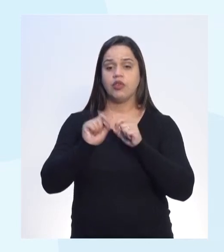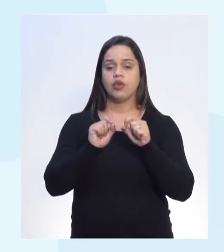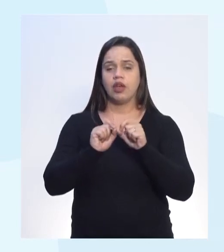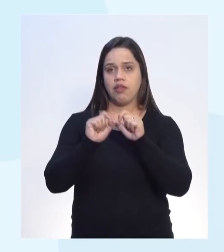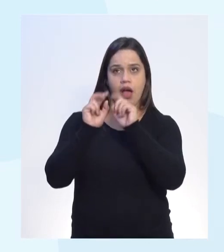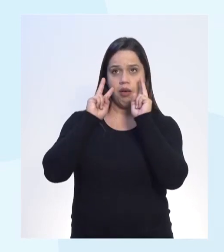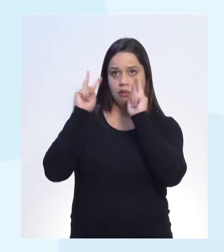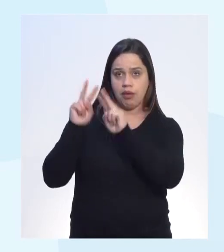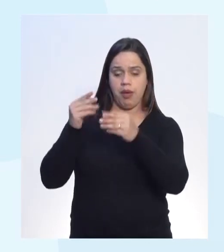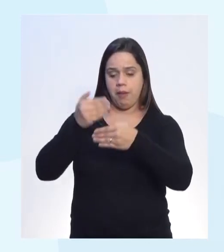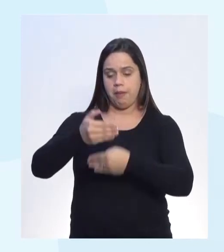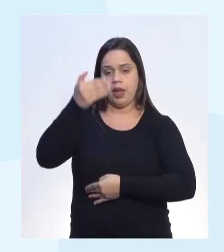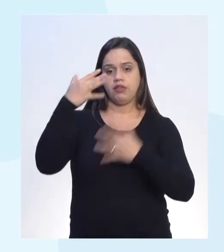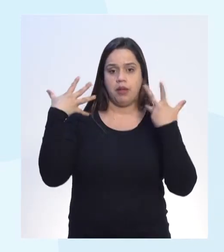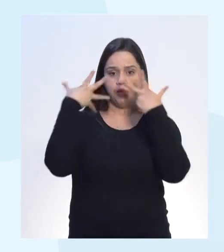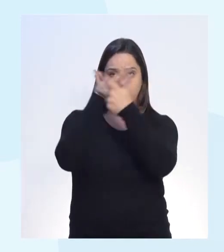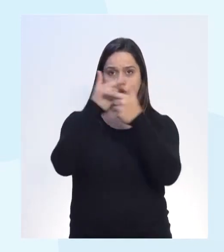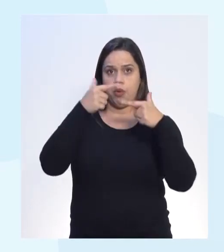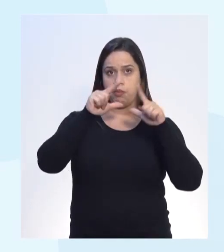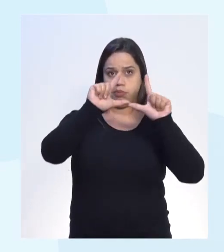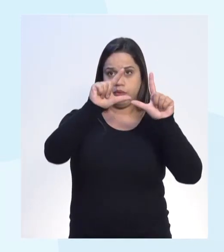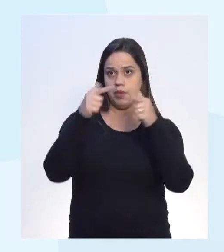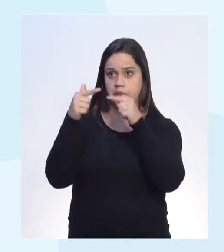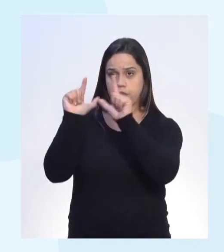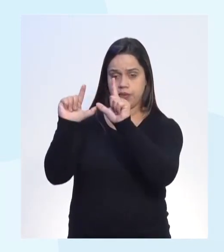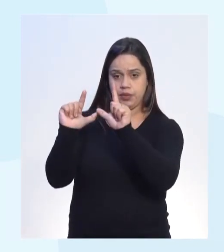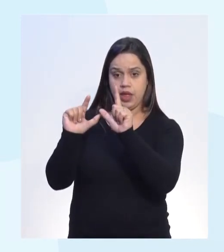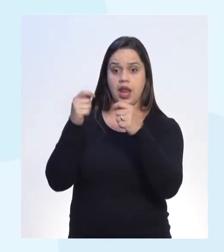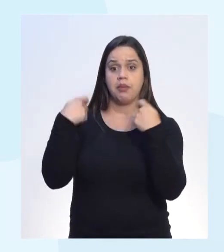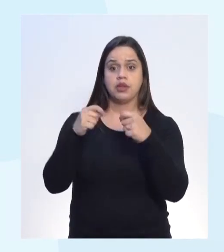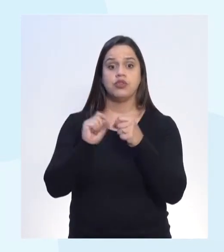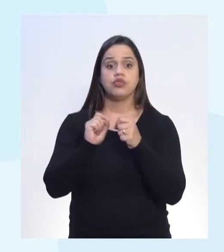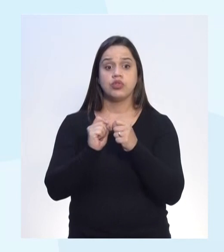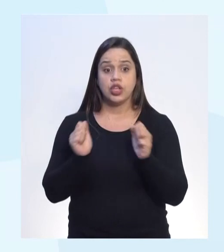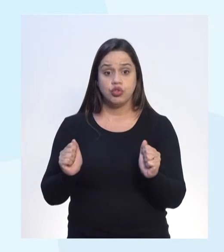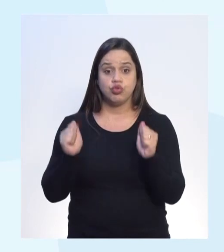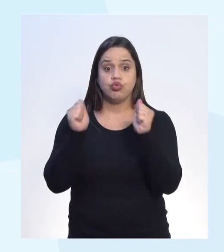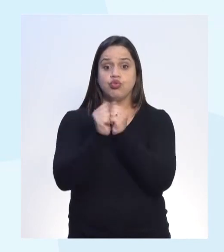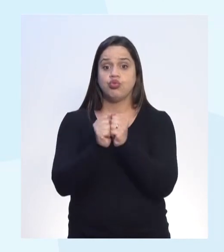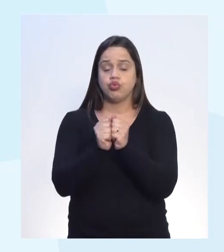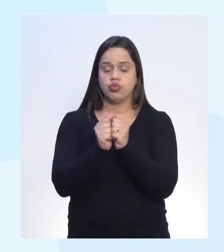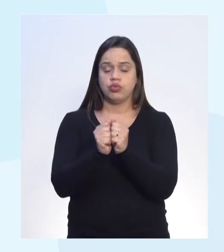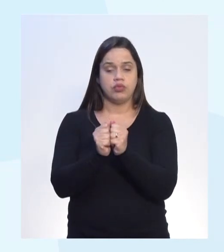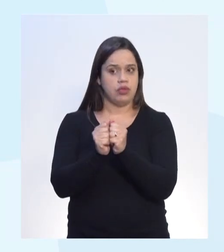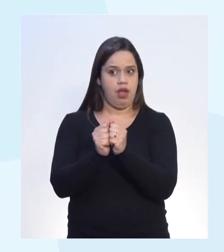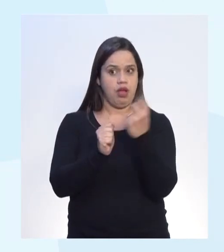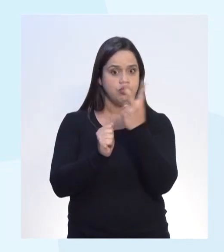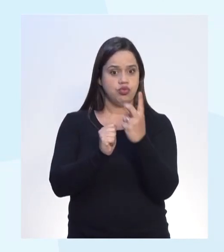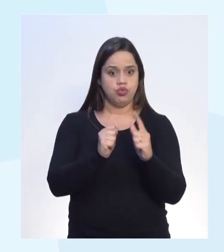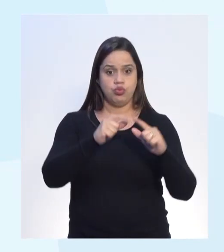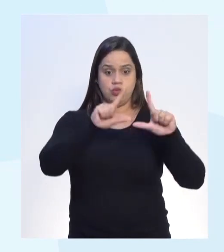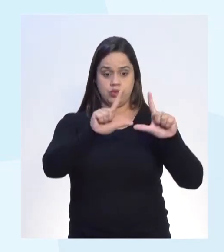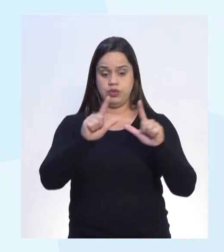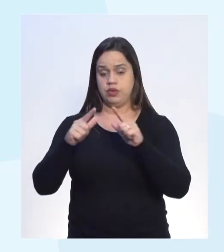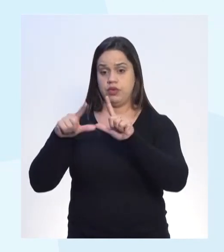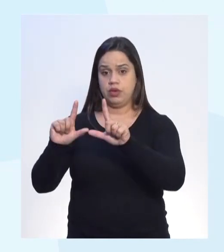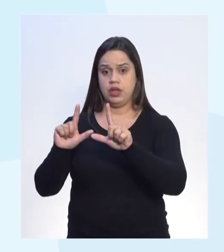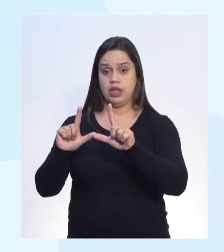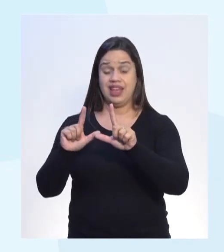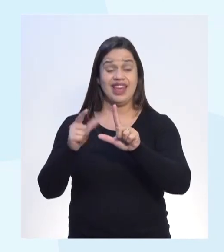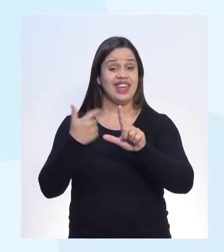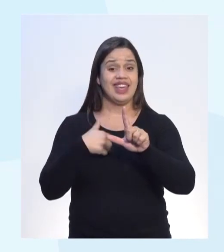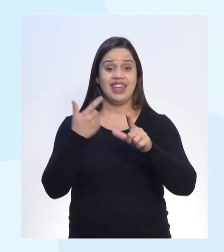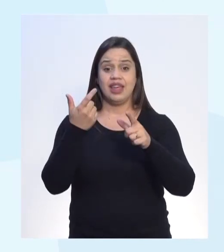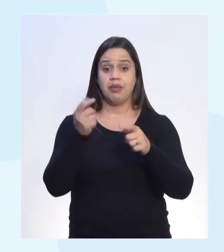vai precisar juntar as 2 placas para que seu projeto dê certo. Ao fazer isso, sem sobrepor as placas e